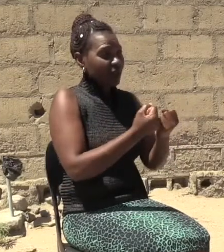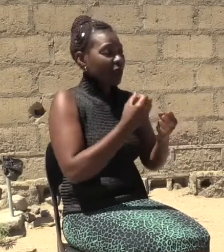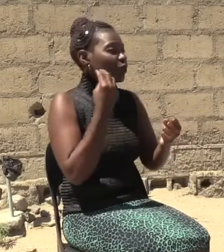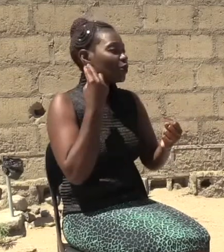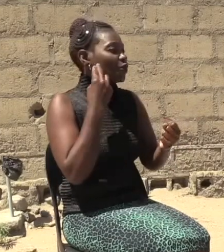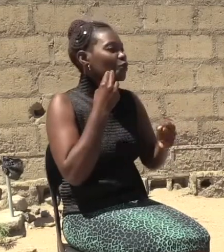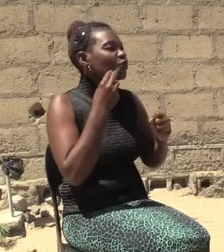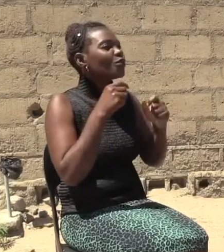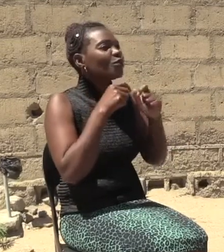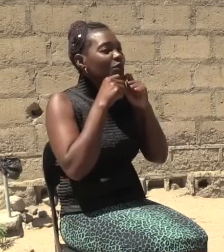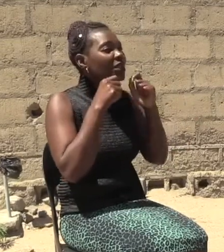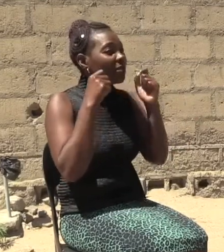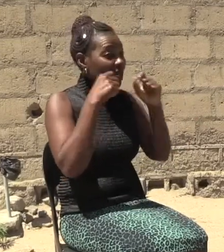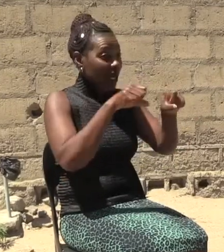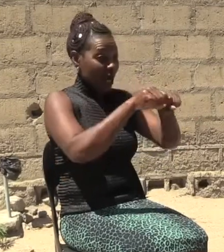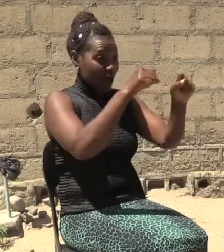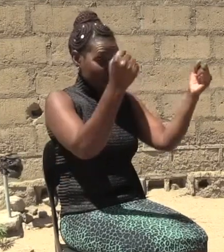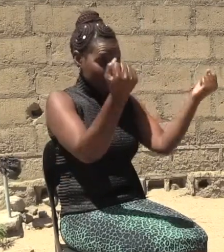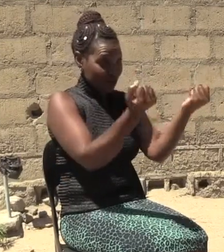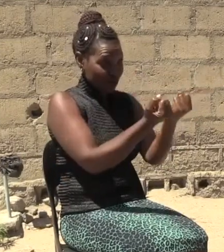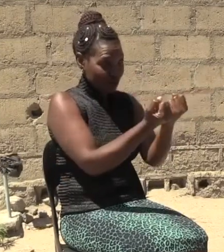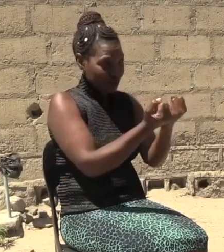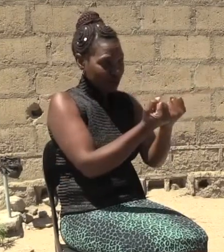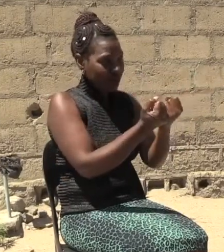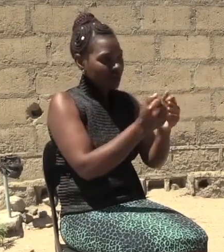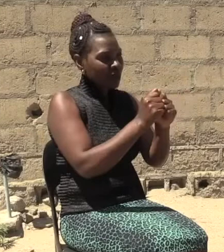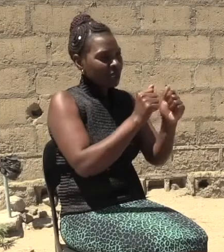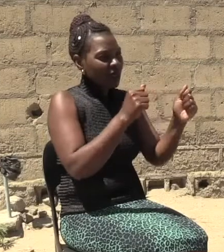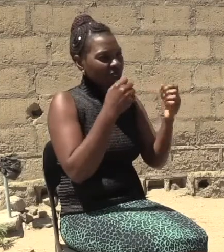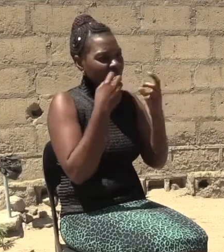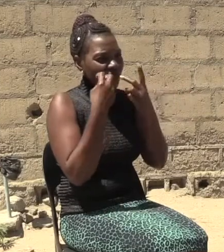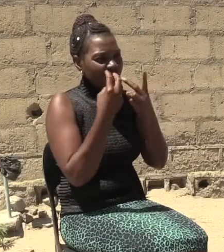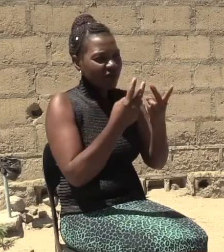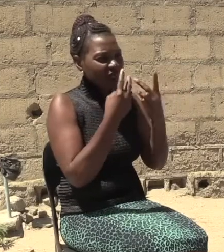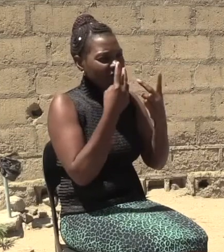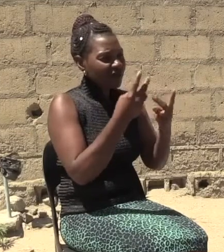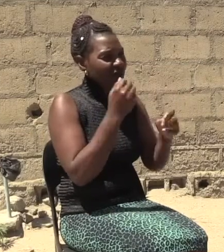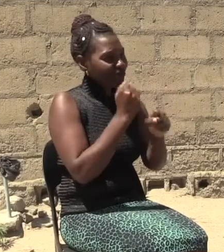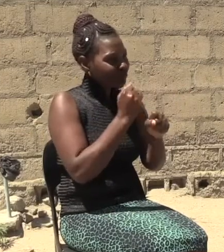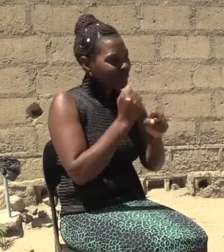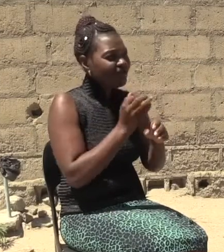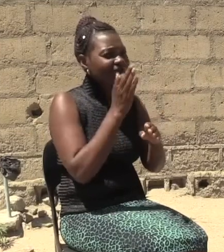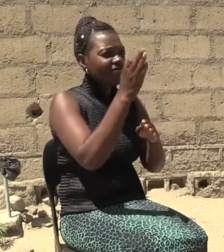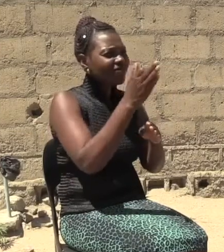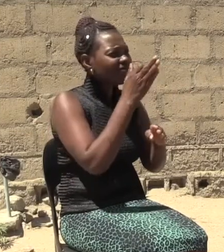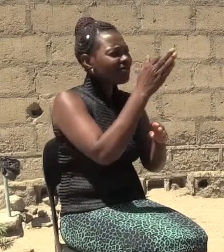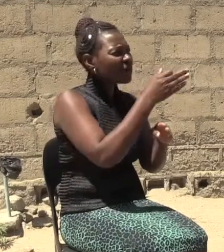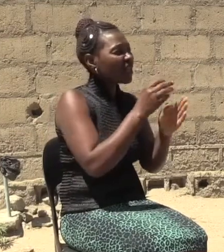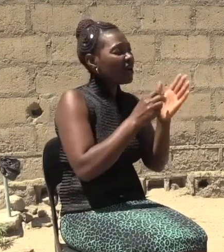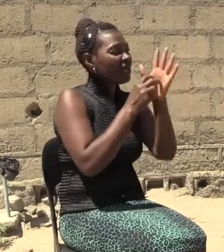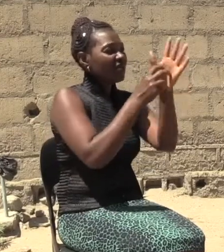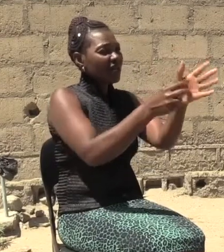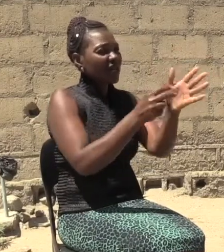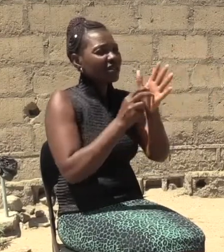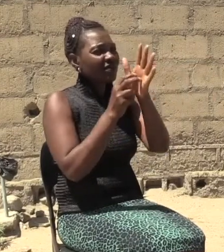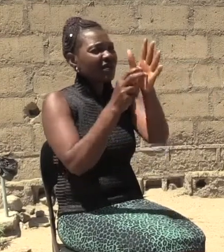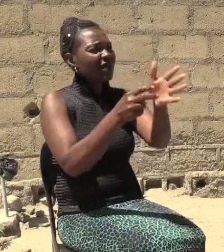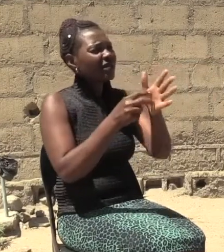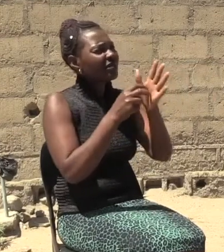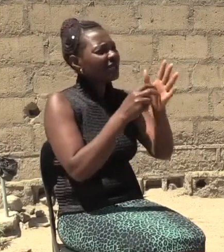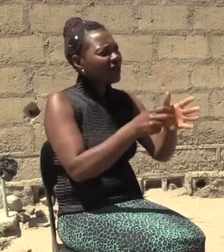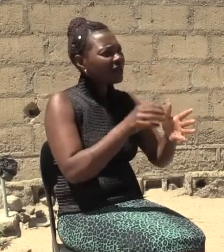A ideia, na verdade, apareceu-me em 2003. Nesta altura, comecei com a Associação dos Surdos